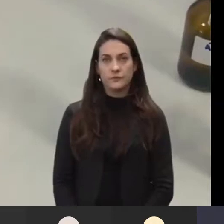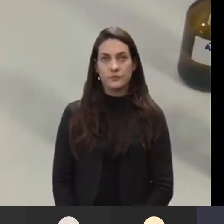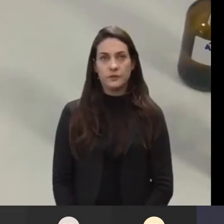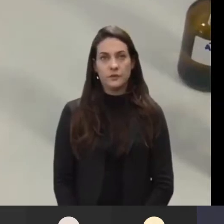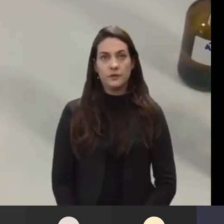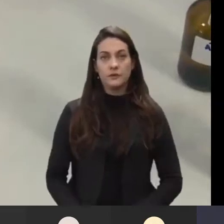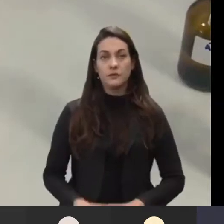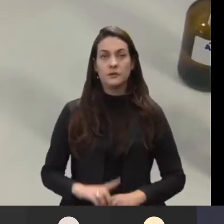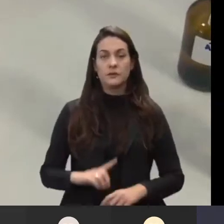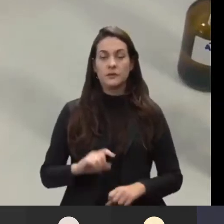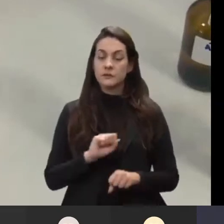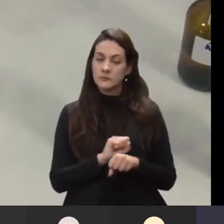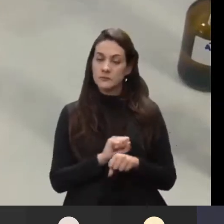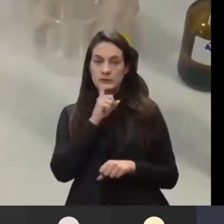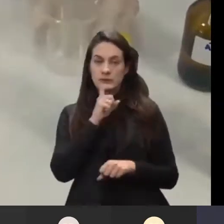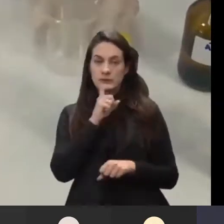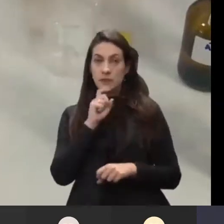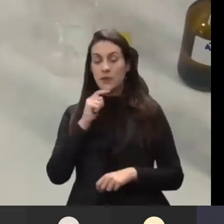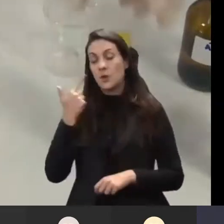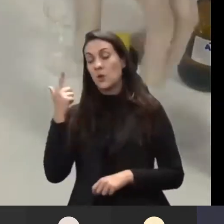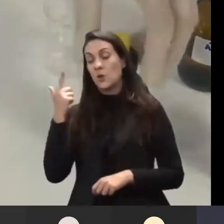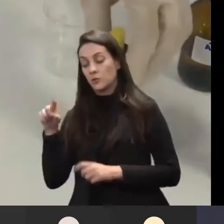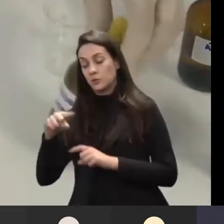Espera esfriar e vai para o próximo disco.